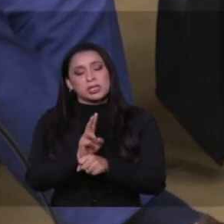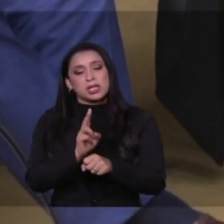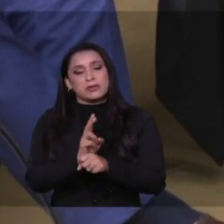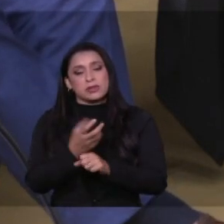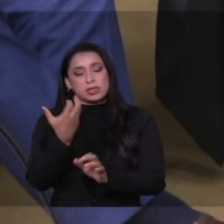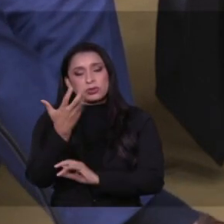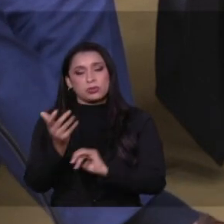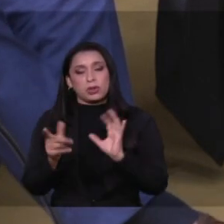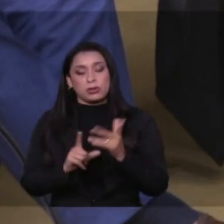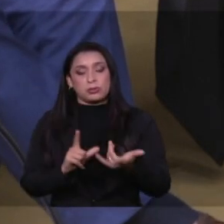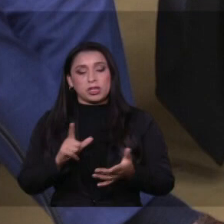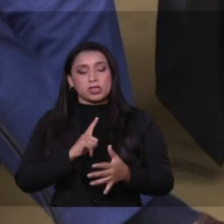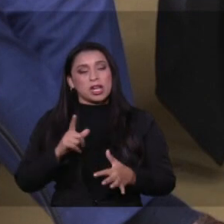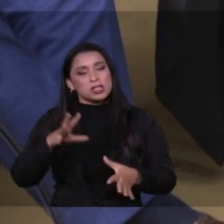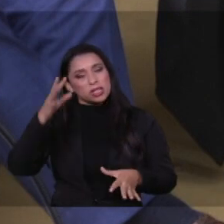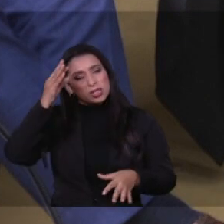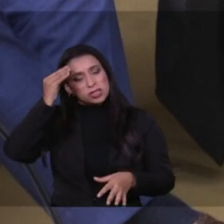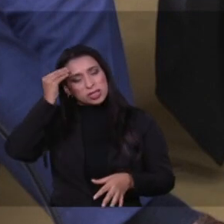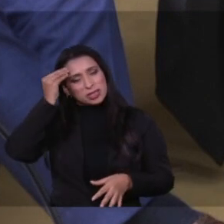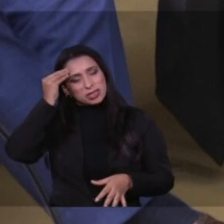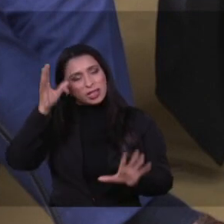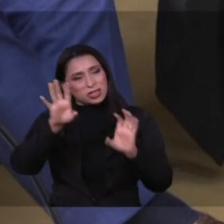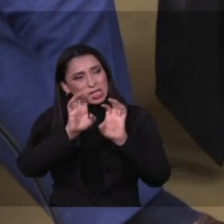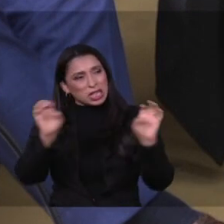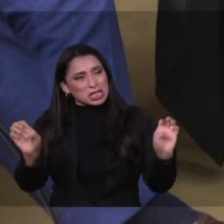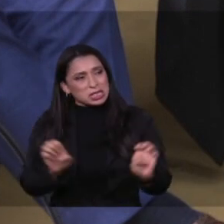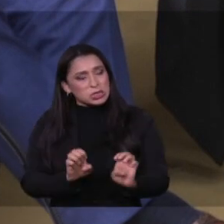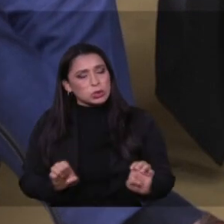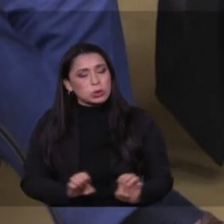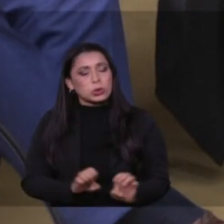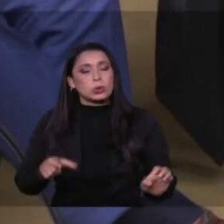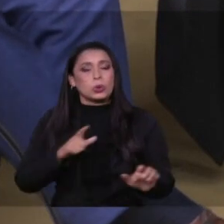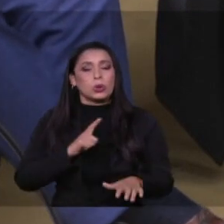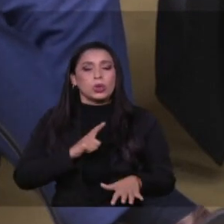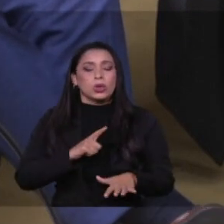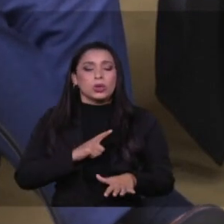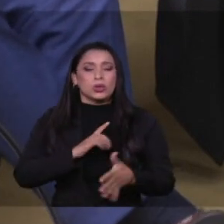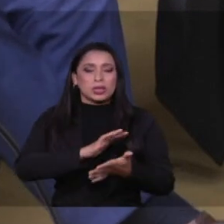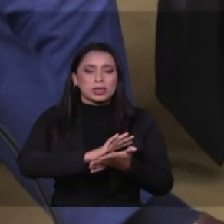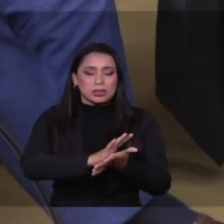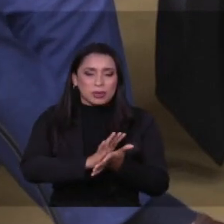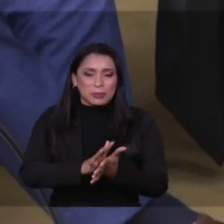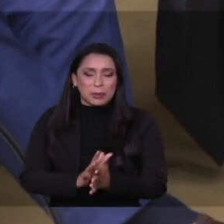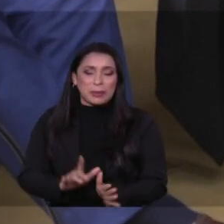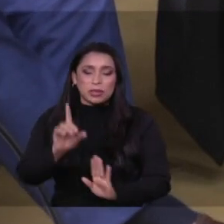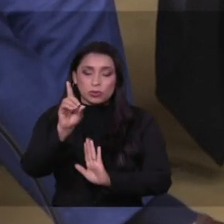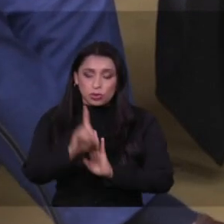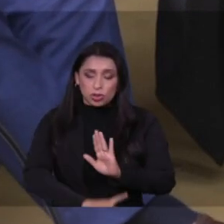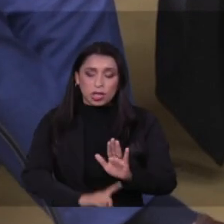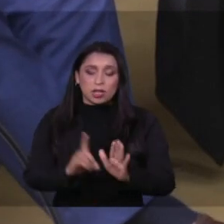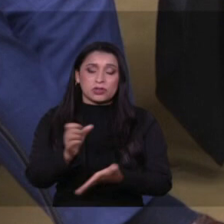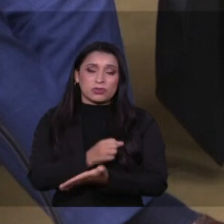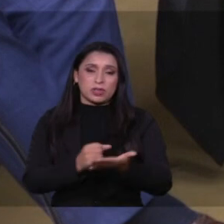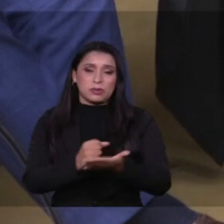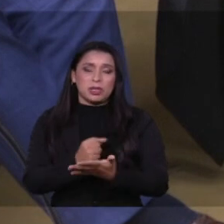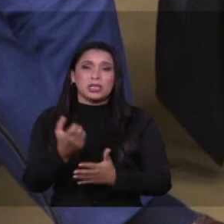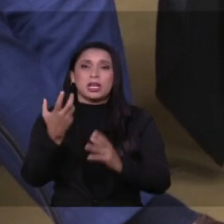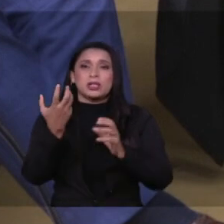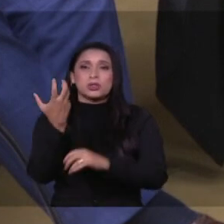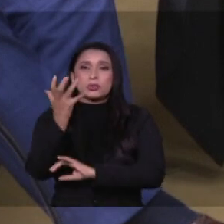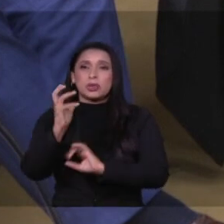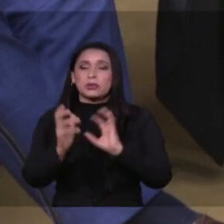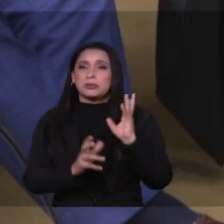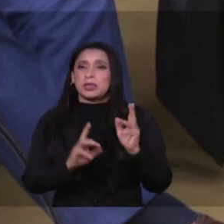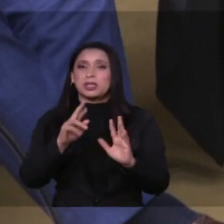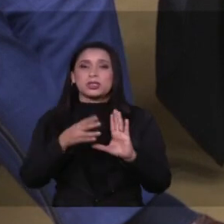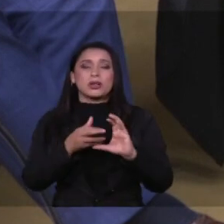conclui-se que o alegado quadro estrutural de ofensa massiva, generalizada e sistemática dos direitos fundamentais relacionados ao meio ambiente não está